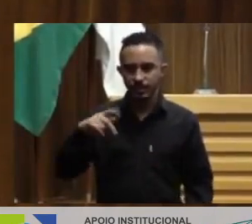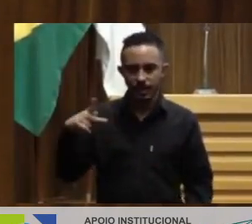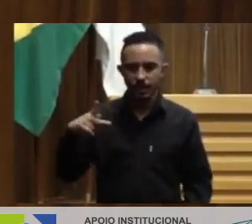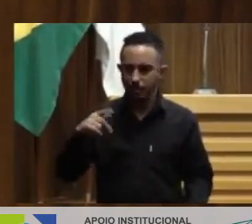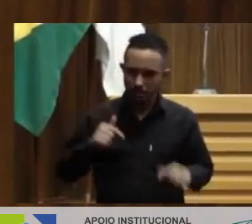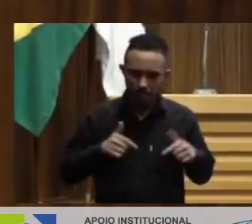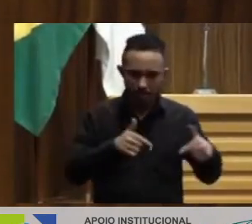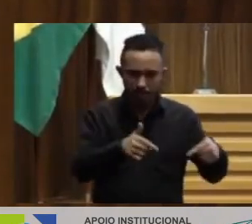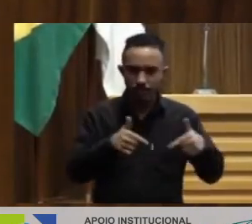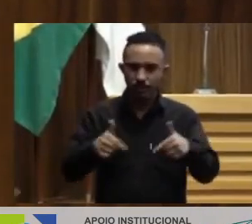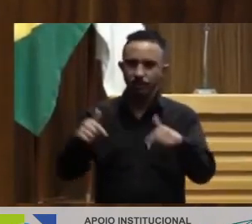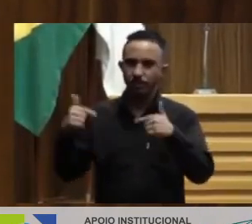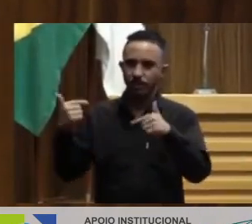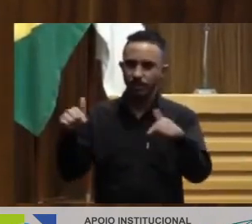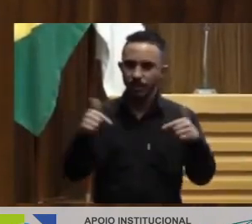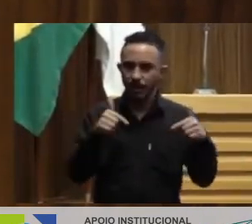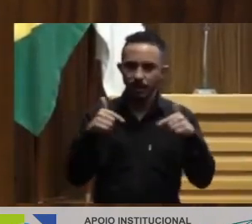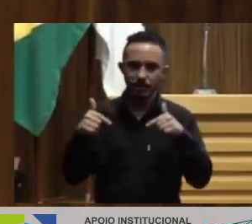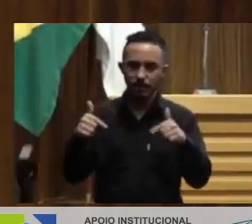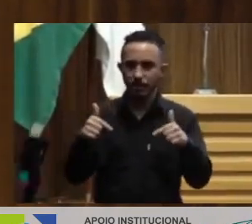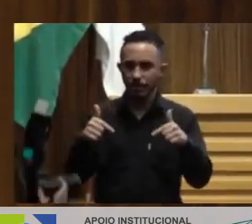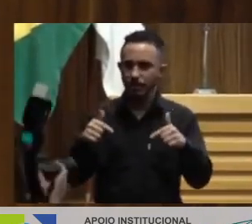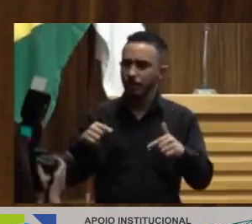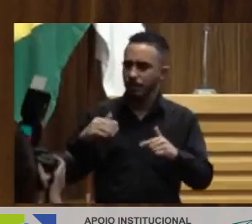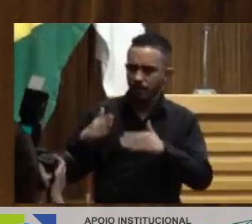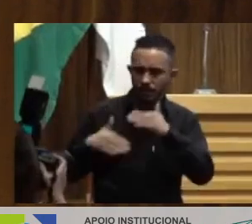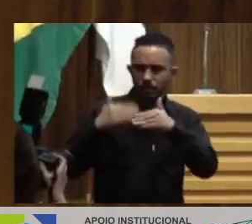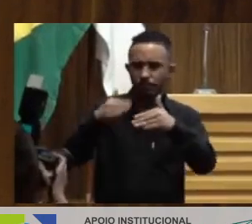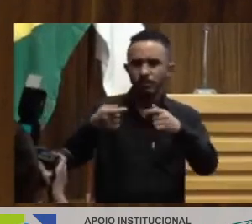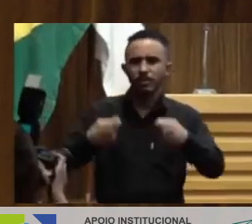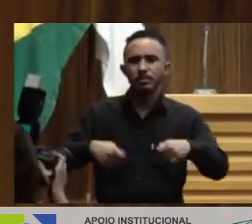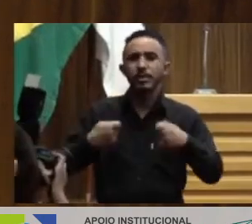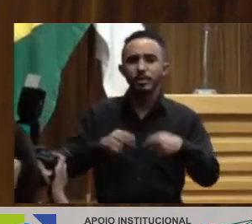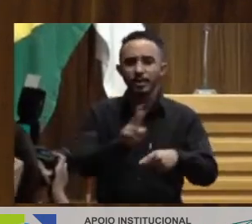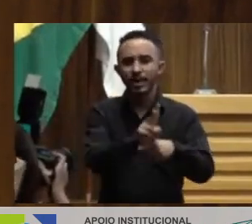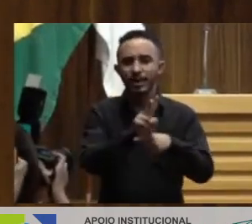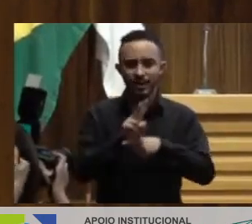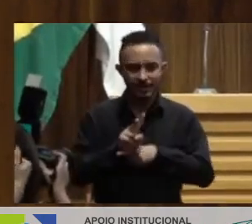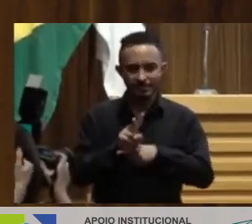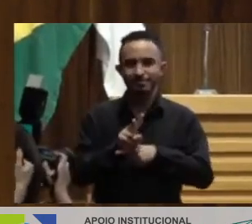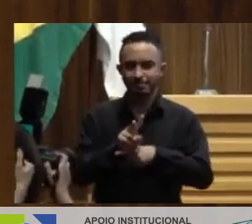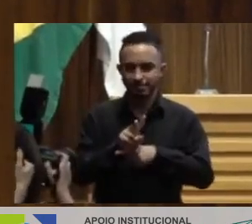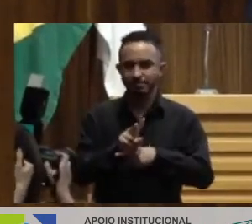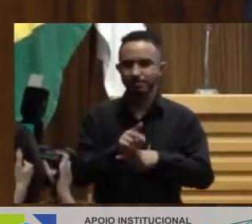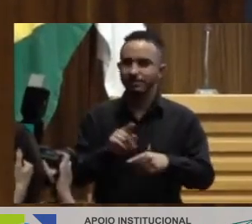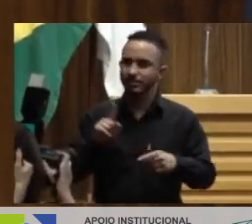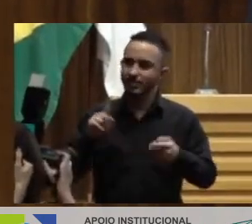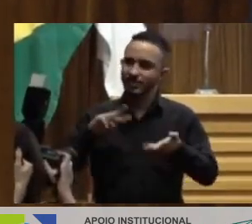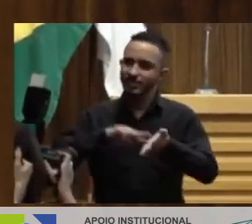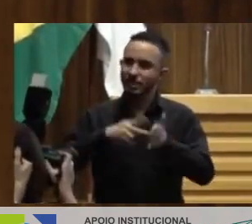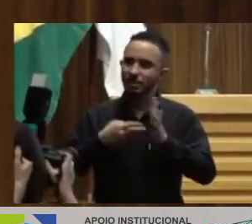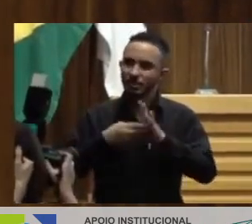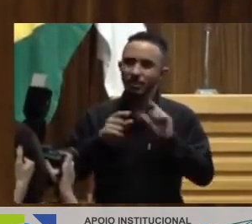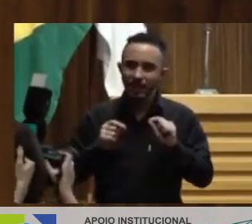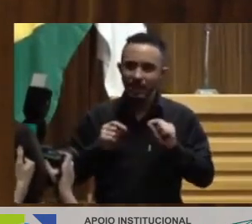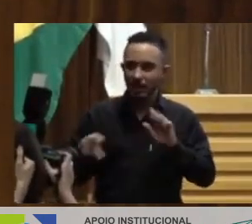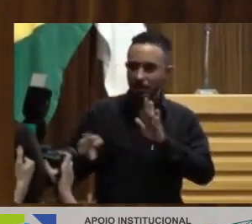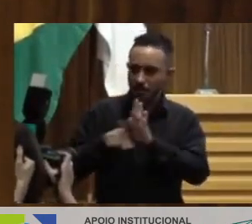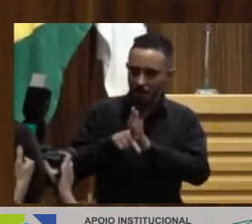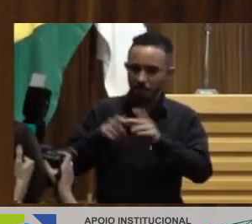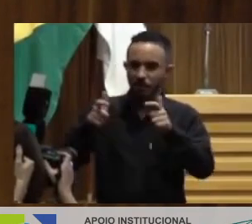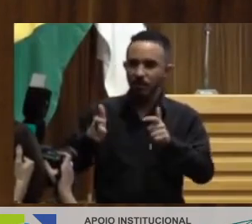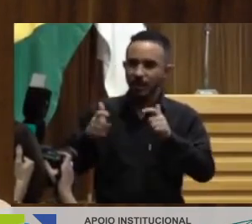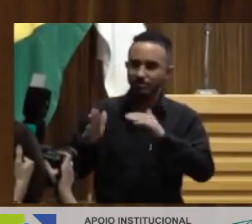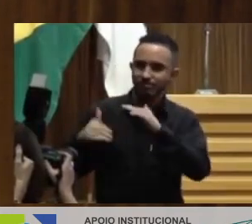esse trabalho. Não tem desenvolvimento sem crédito, e essa é a casa do